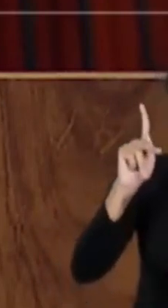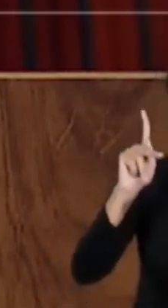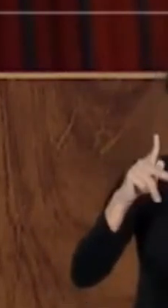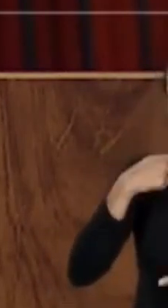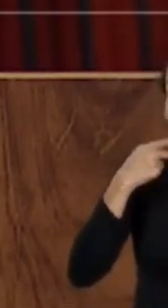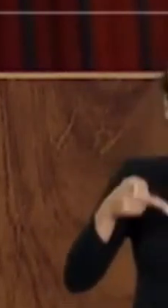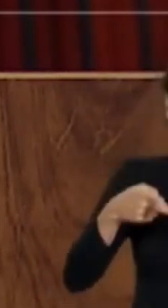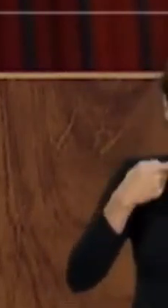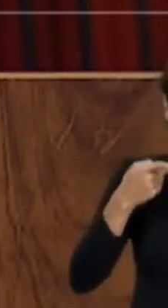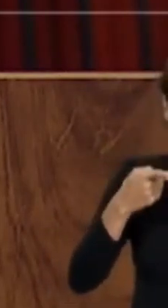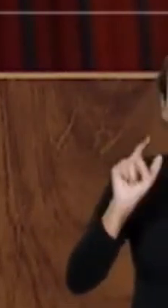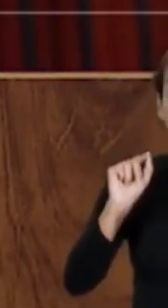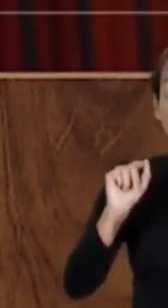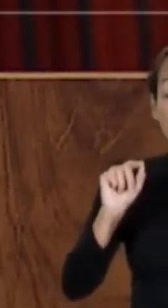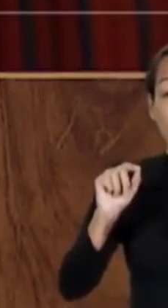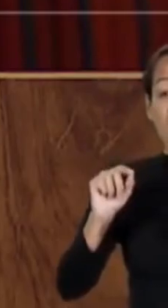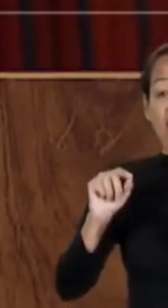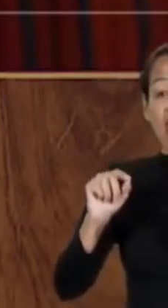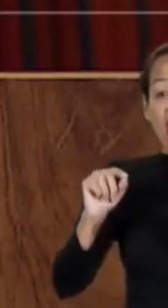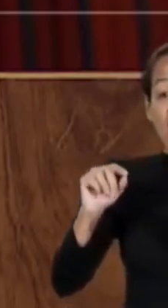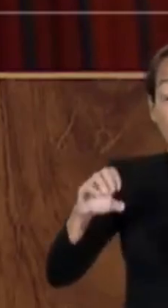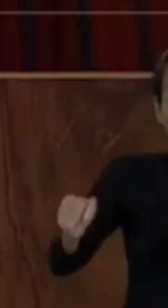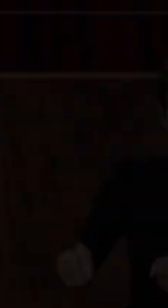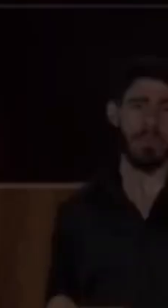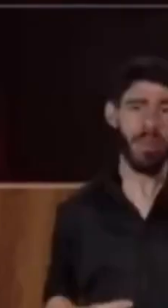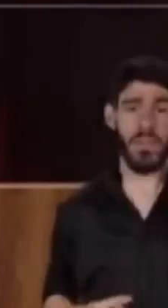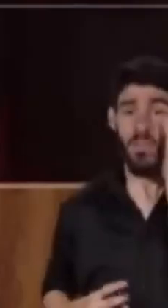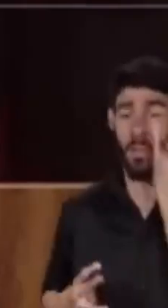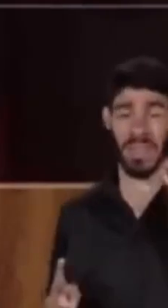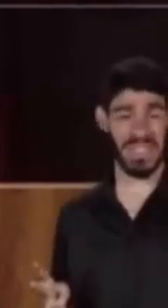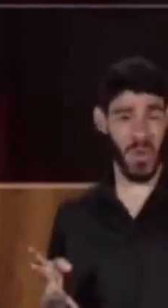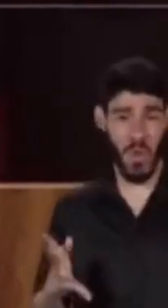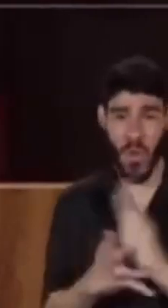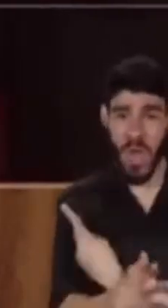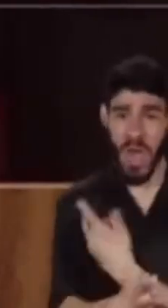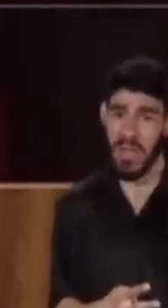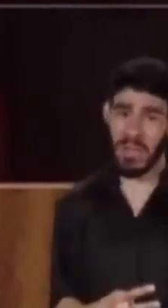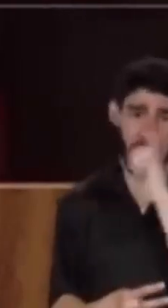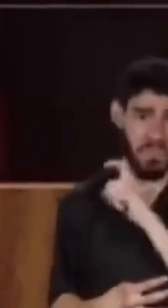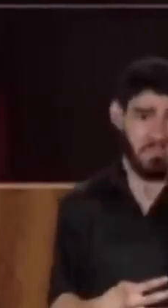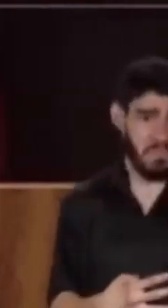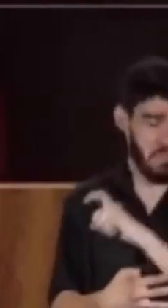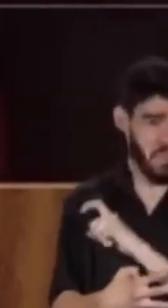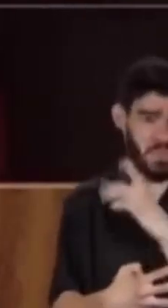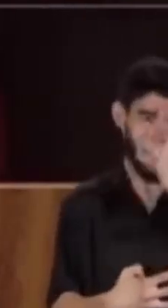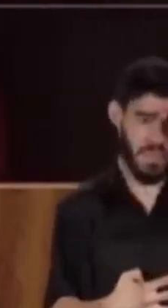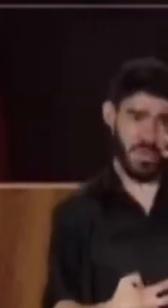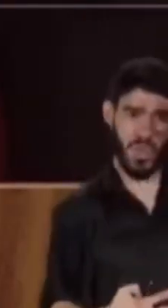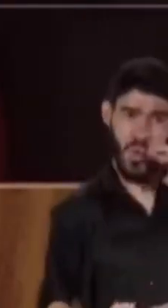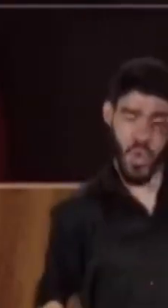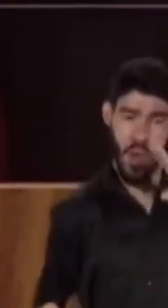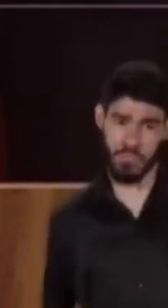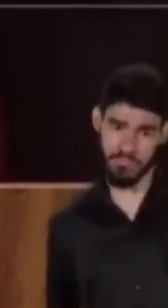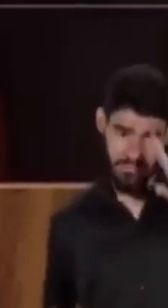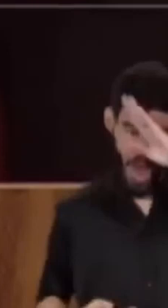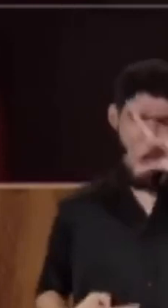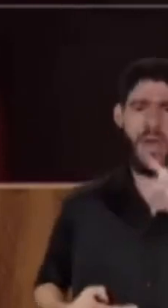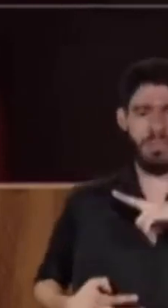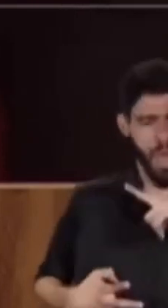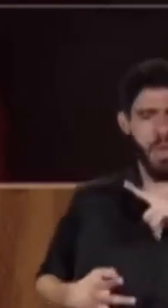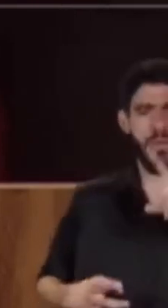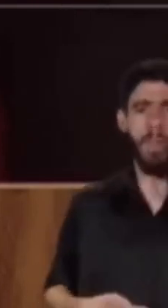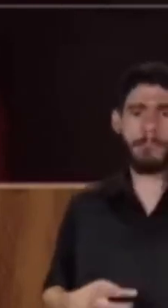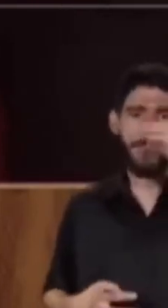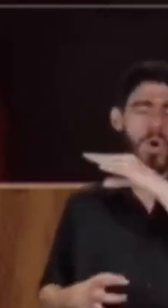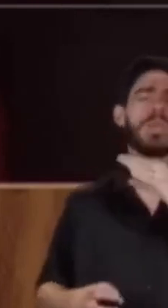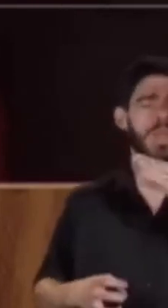Gonçalves no julgamento do ex-presidente Jair Bolsonaro. Pessoal, primeiro a votar na sessão desta quinta-feira 29, no